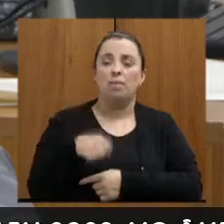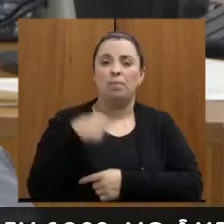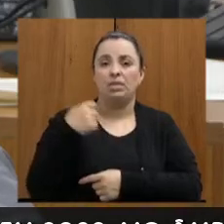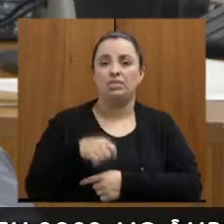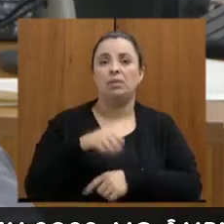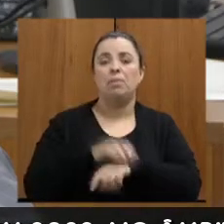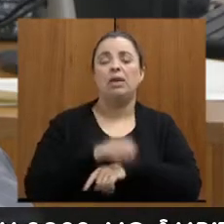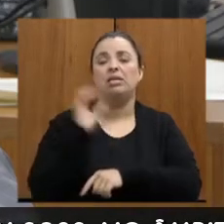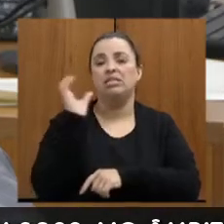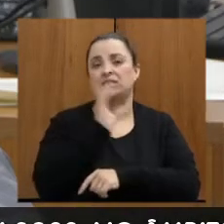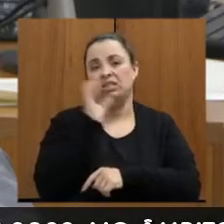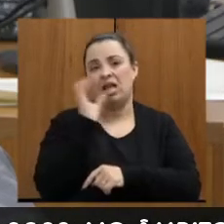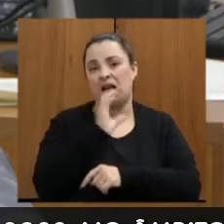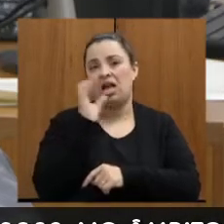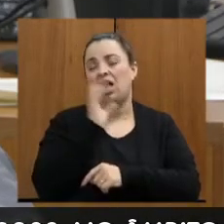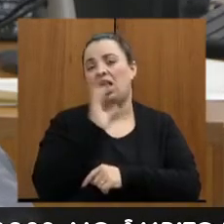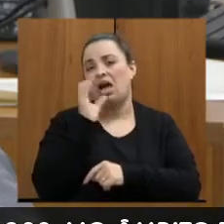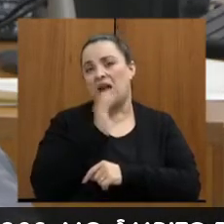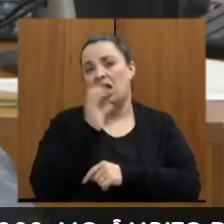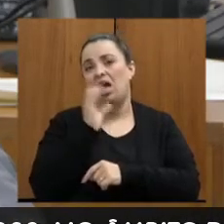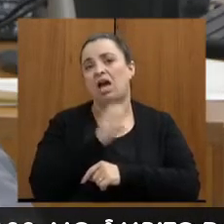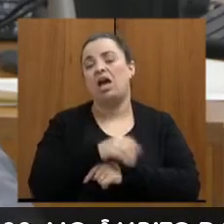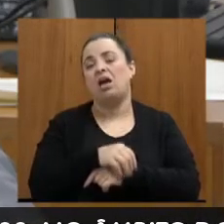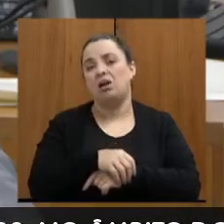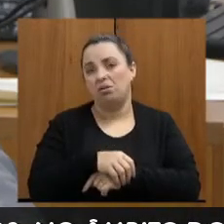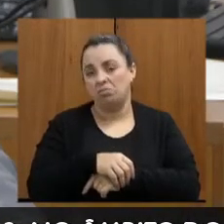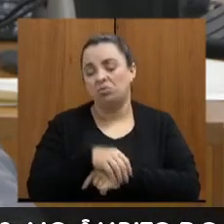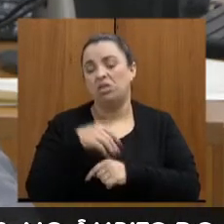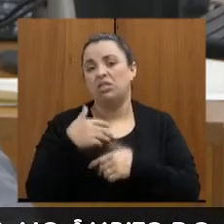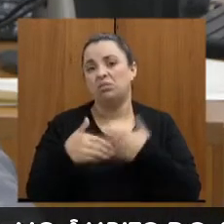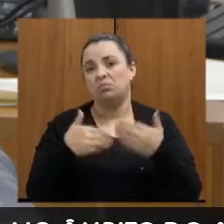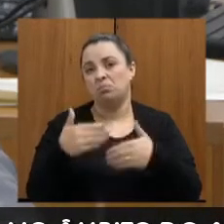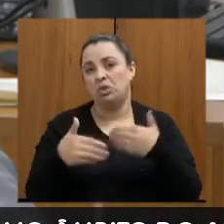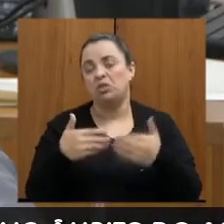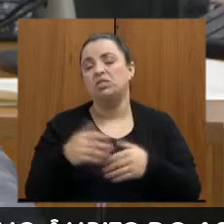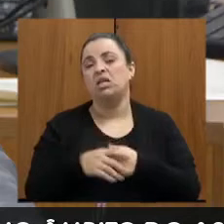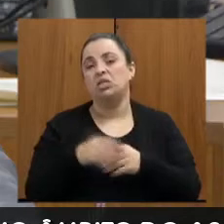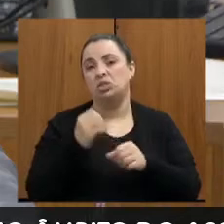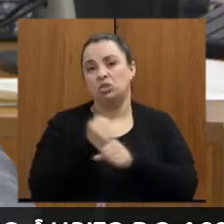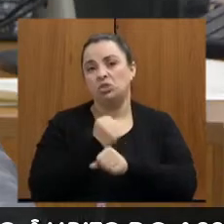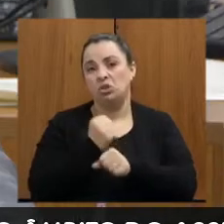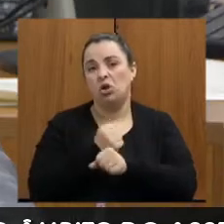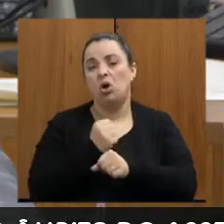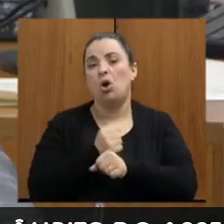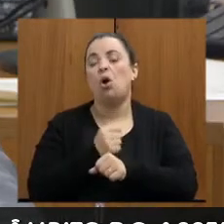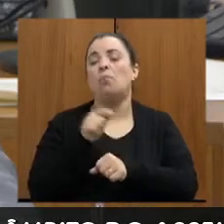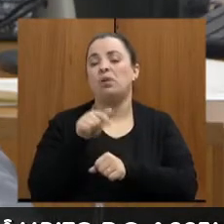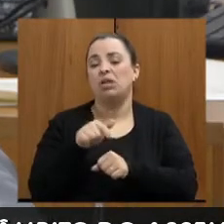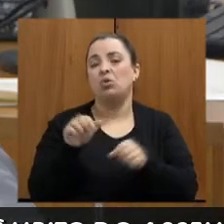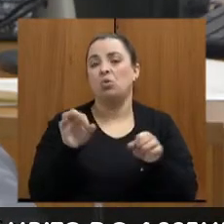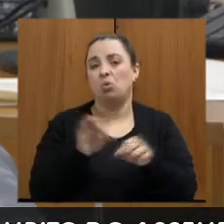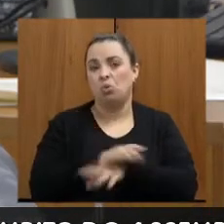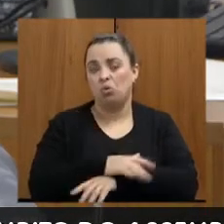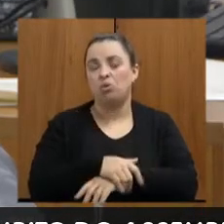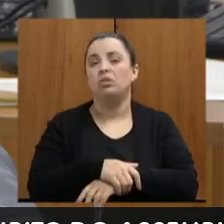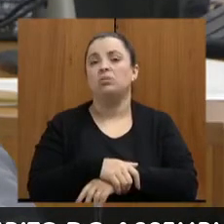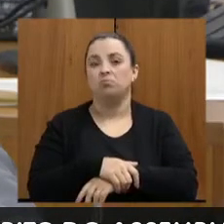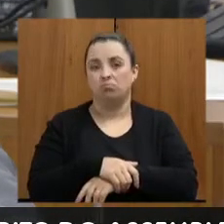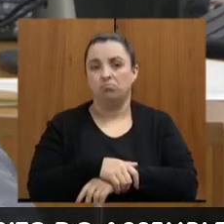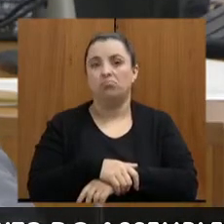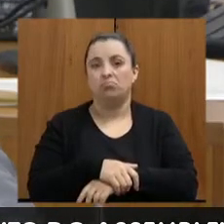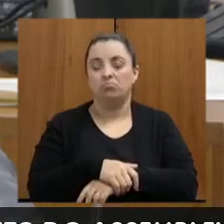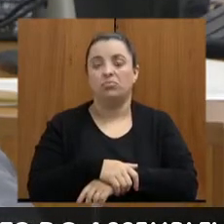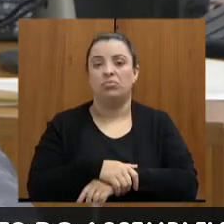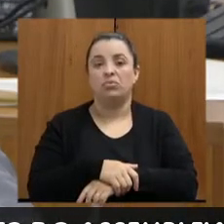agiliza agiliza agiliza ar esse processo lá né de conclusão dessas obras e